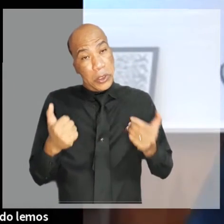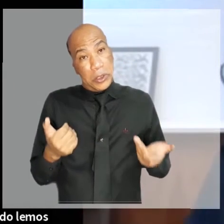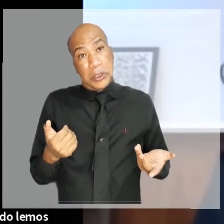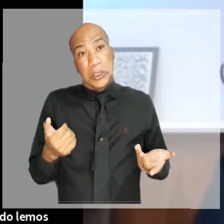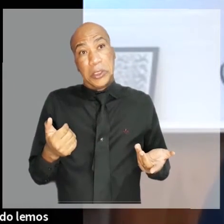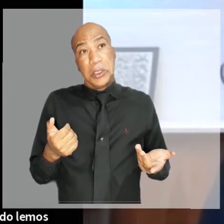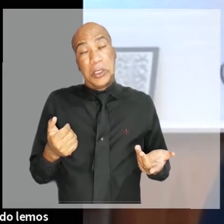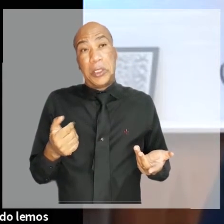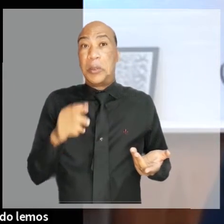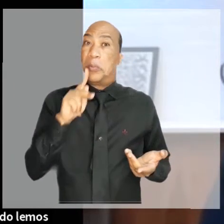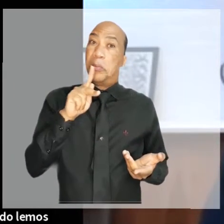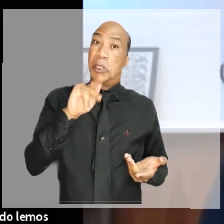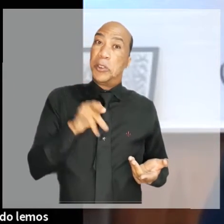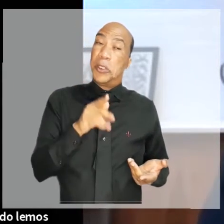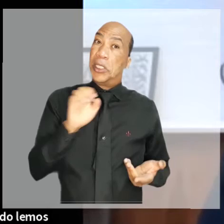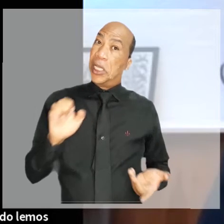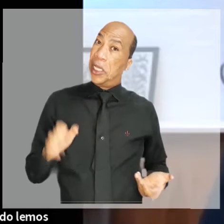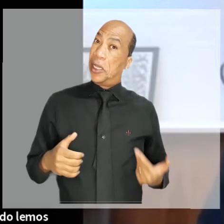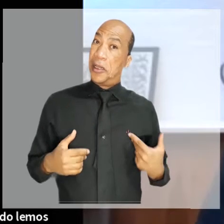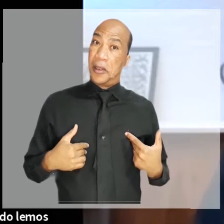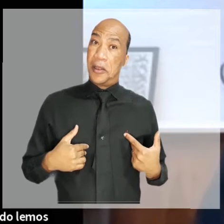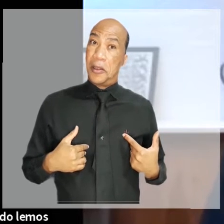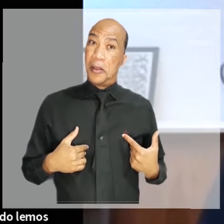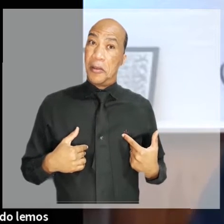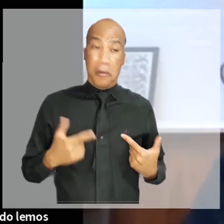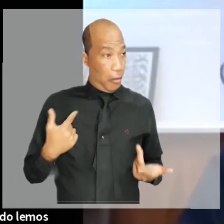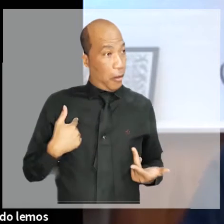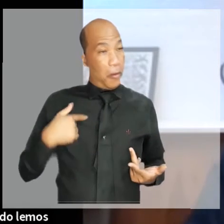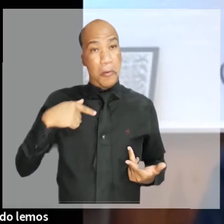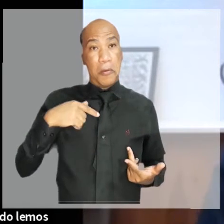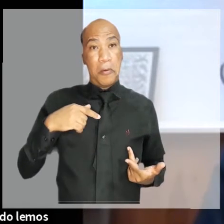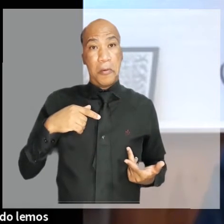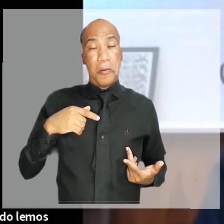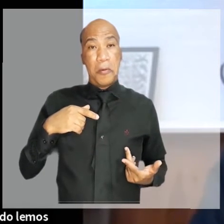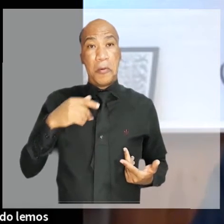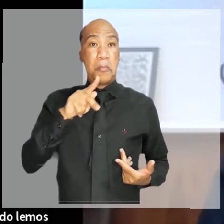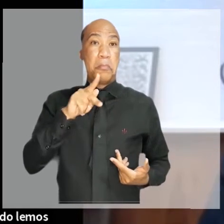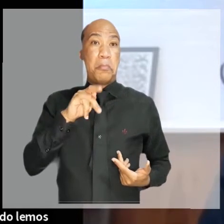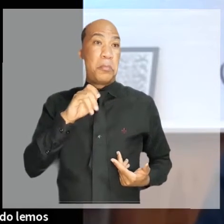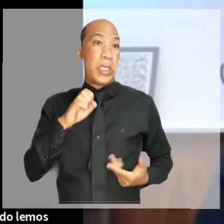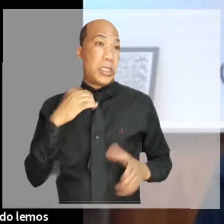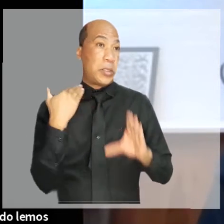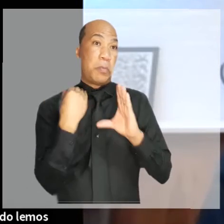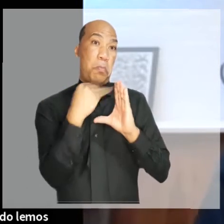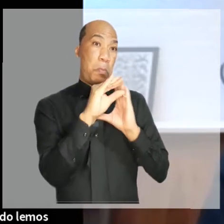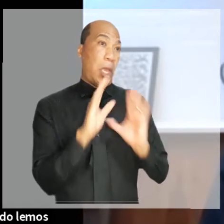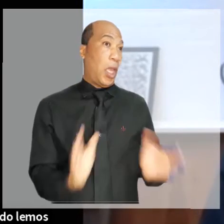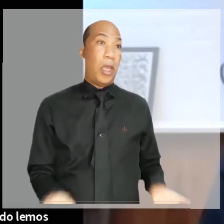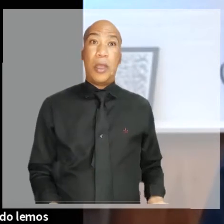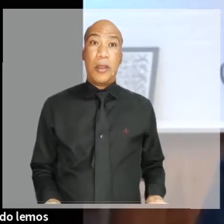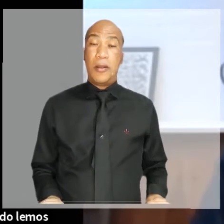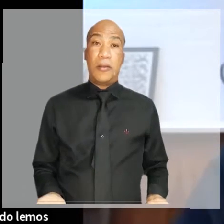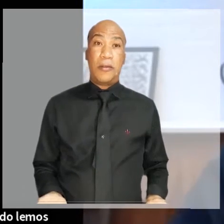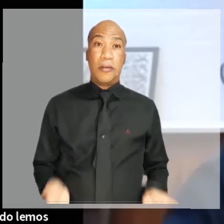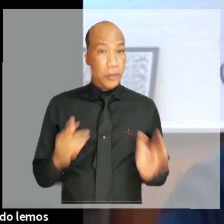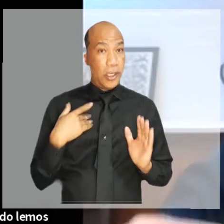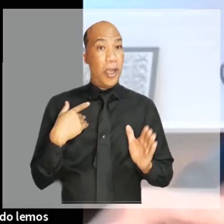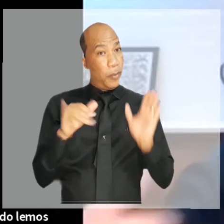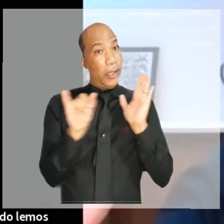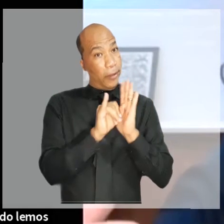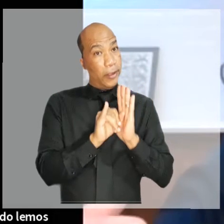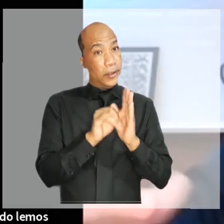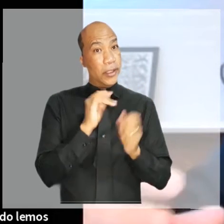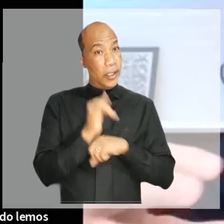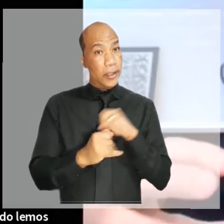digital, porque aquilo já é uma identidade avançada, que já foi certificada num ponto de acesso ali relevante. Então, ele